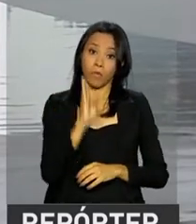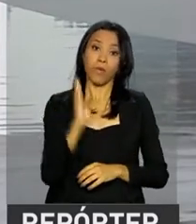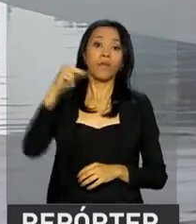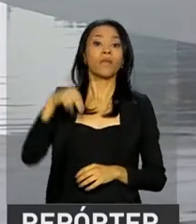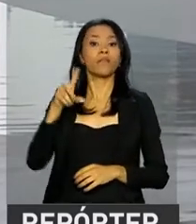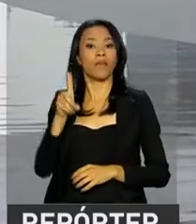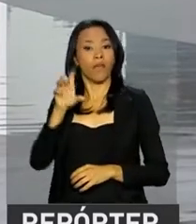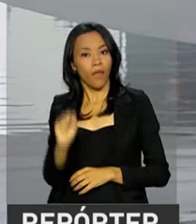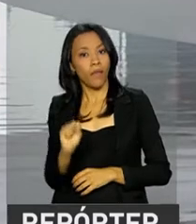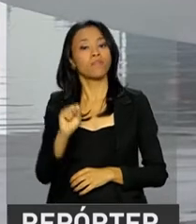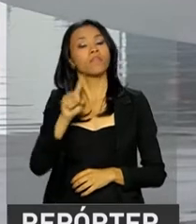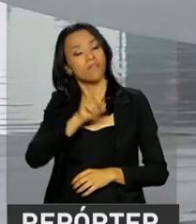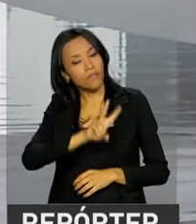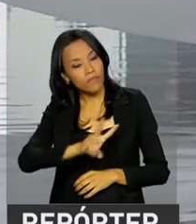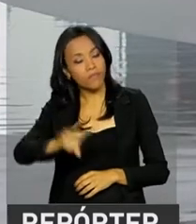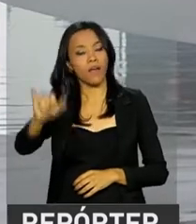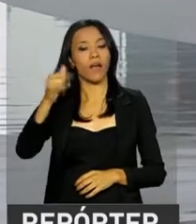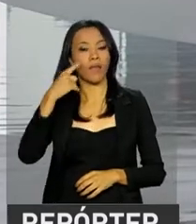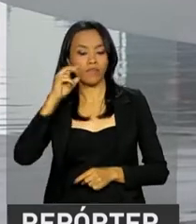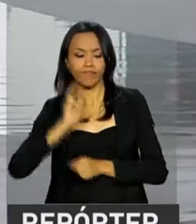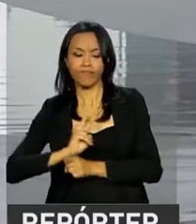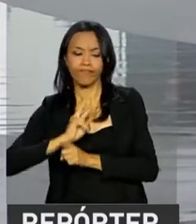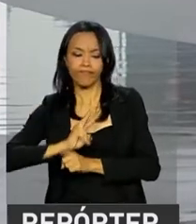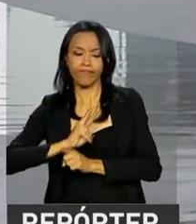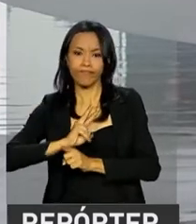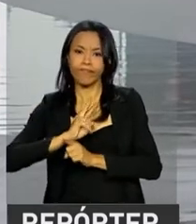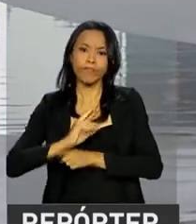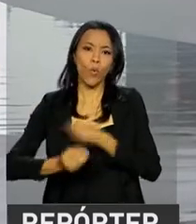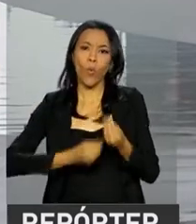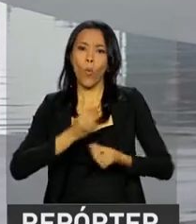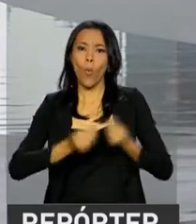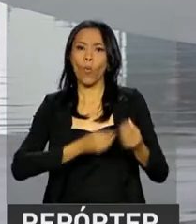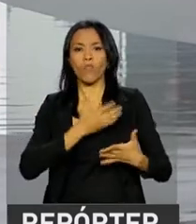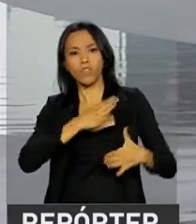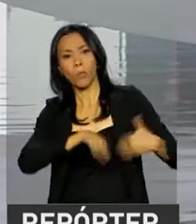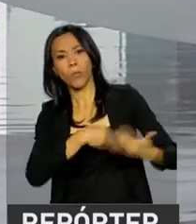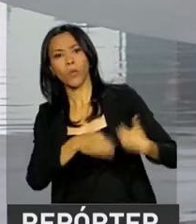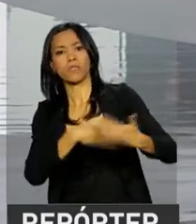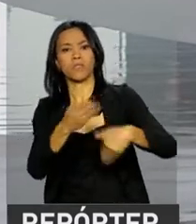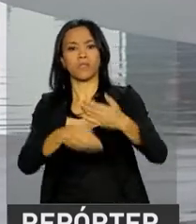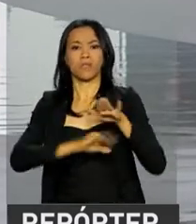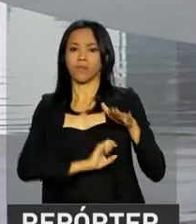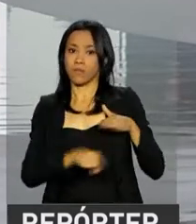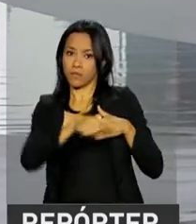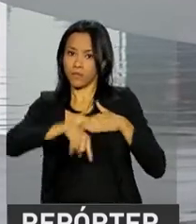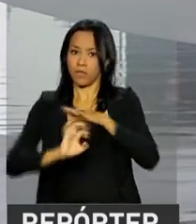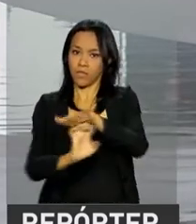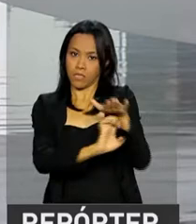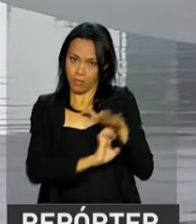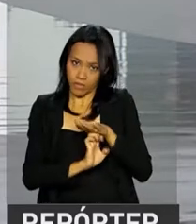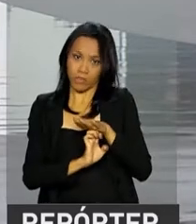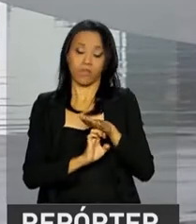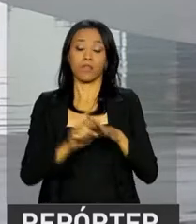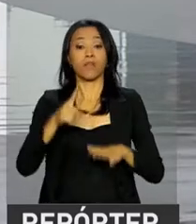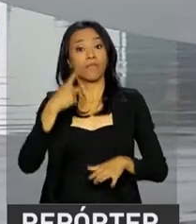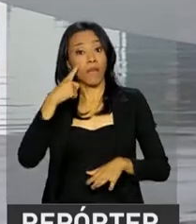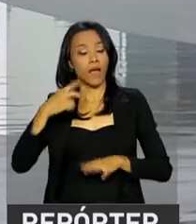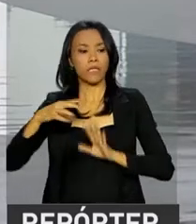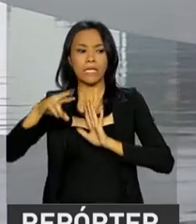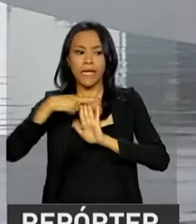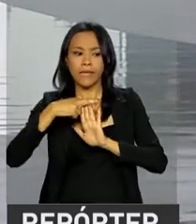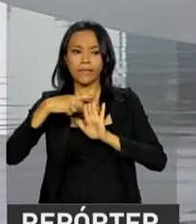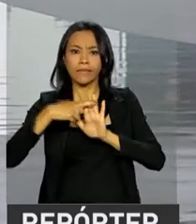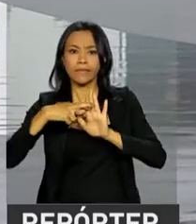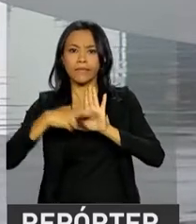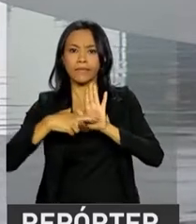de desestatização da empresa as licitações vão levar em conta as flexibilizações dos critérios já